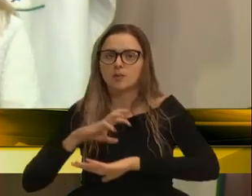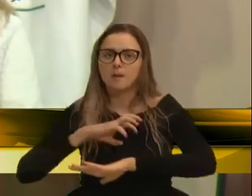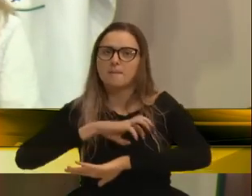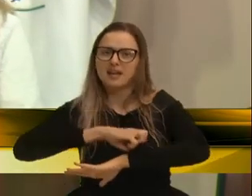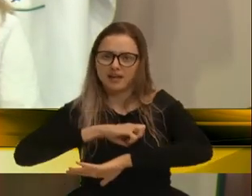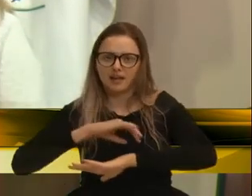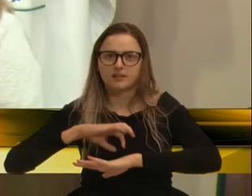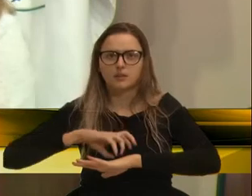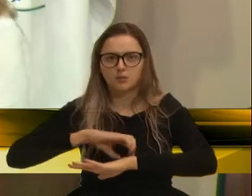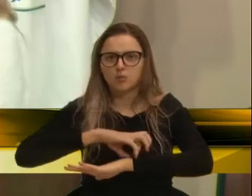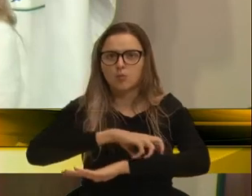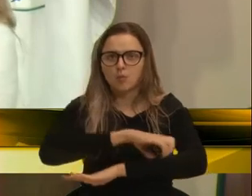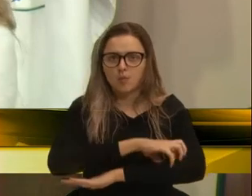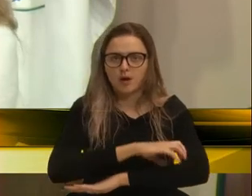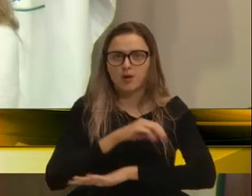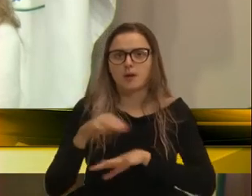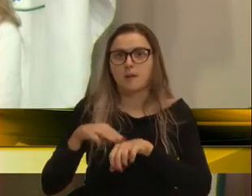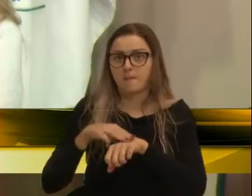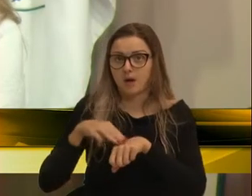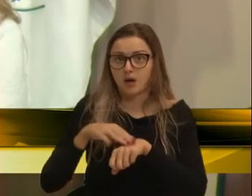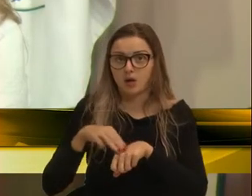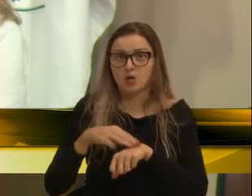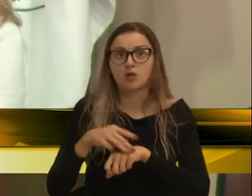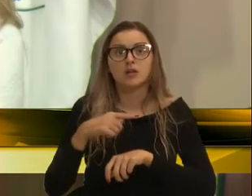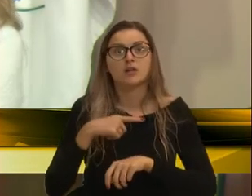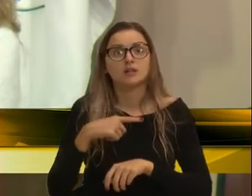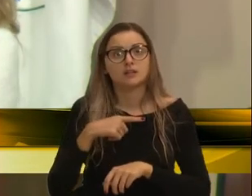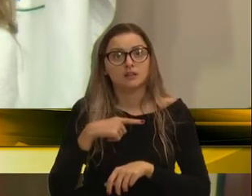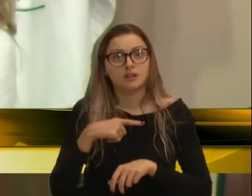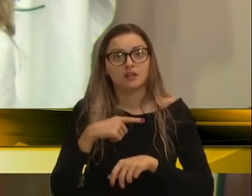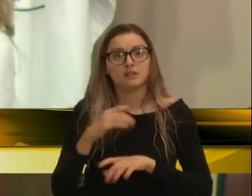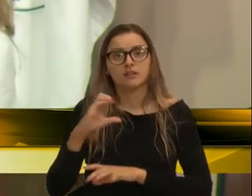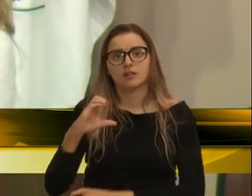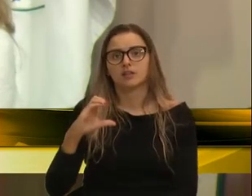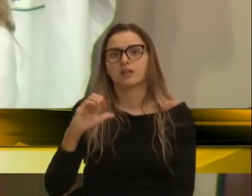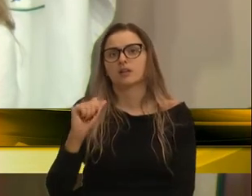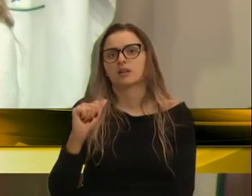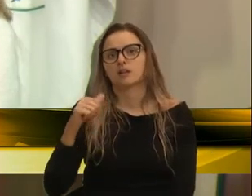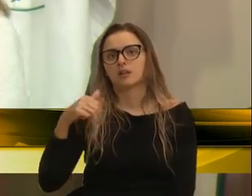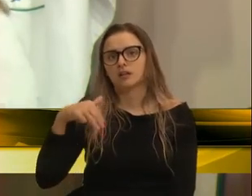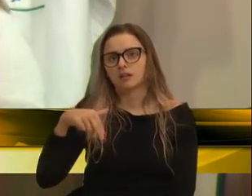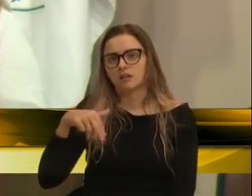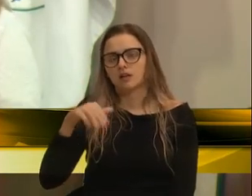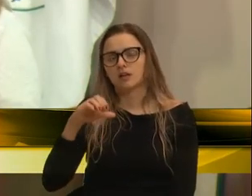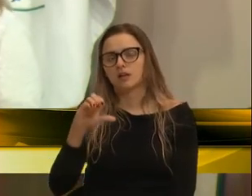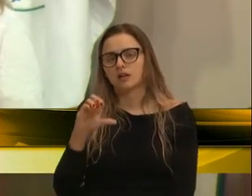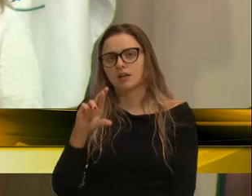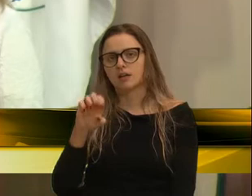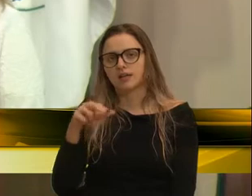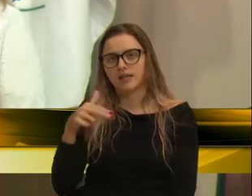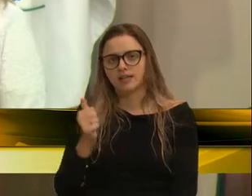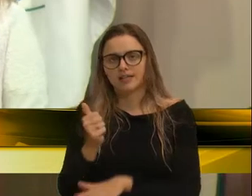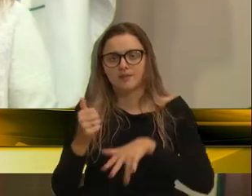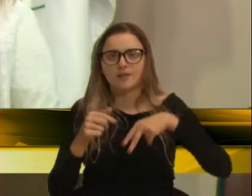aranha marrom, que inclusive ela teve risco de gangrena da perna, né?